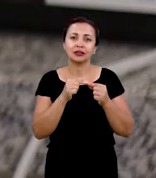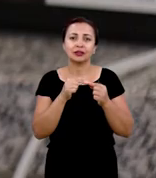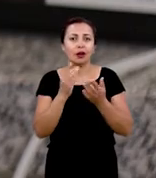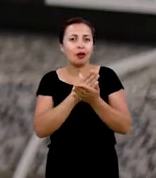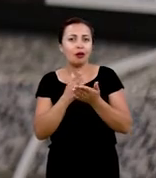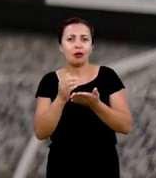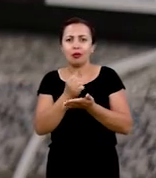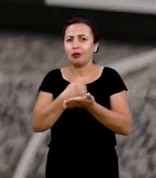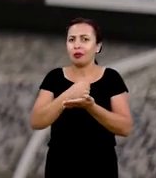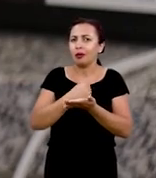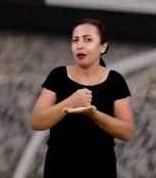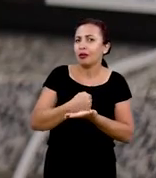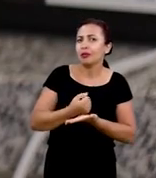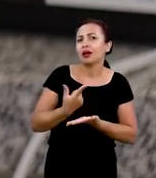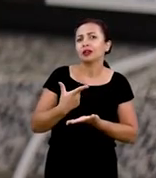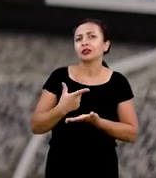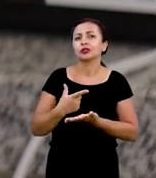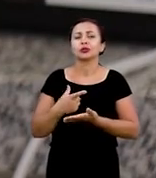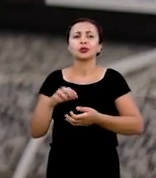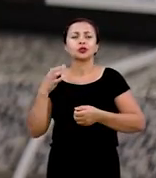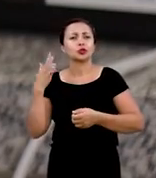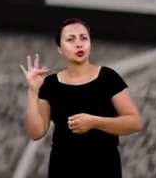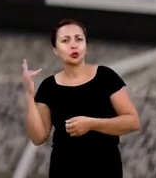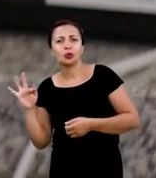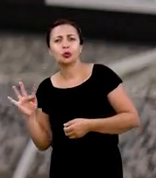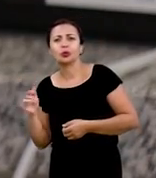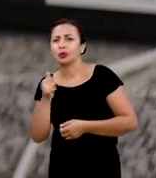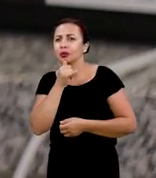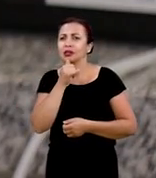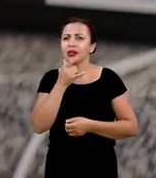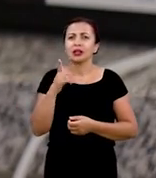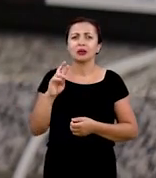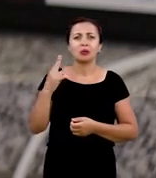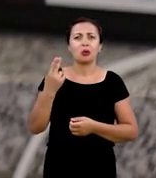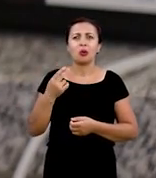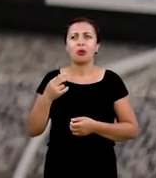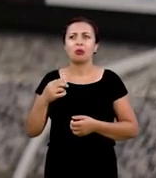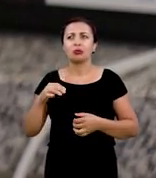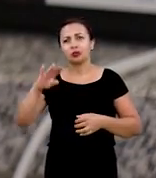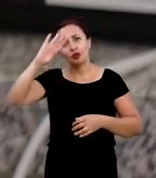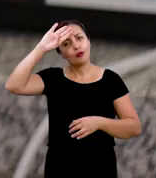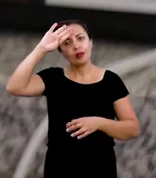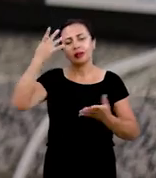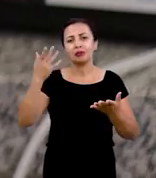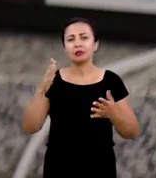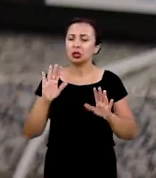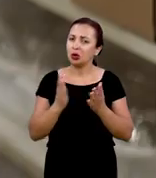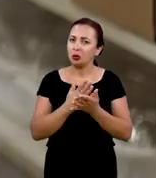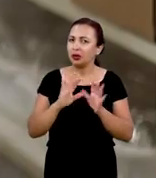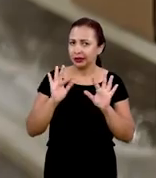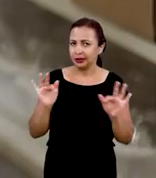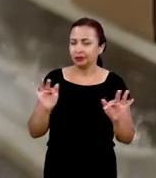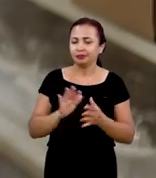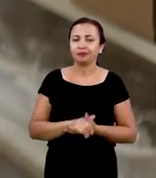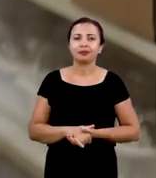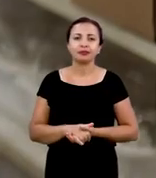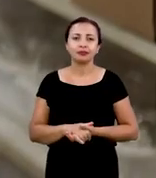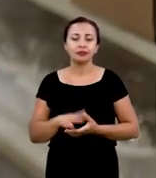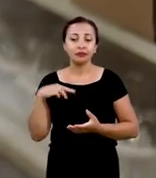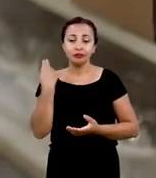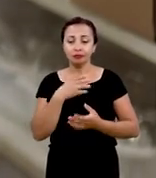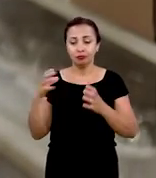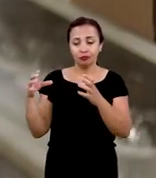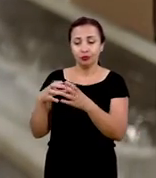aplicá-la a alguma atividade, então anti-inflamatória, né, antimicrobiana, alguma atividade desse tipo. Nosso grupo de